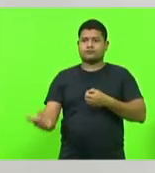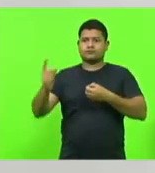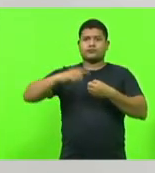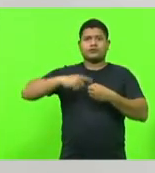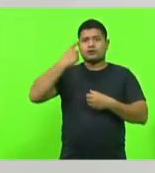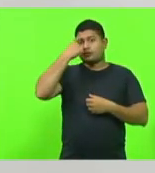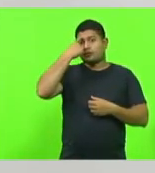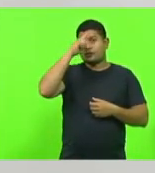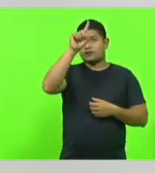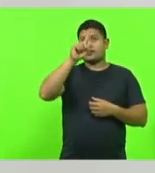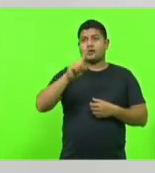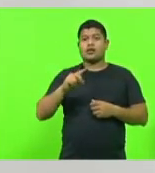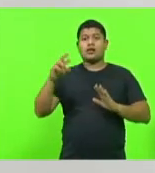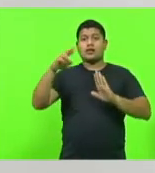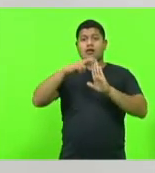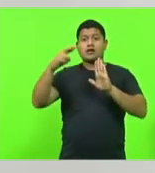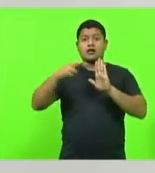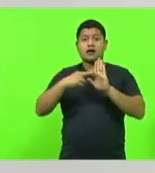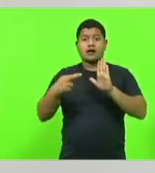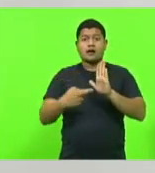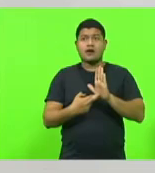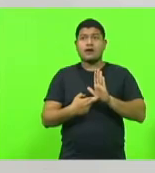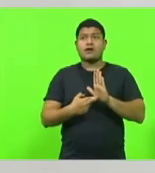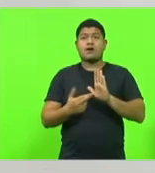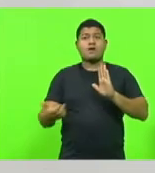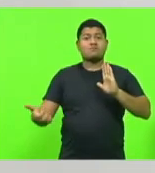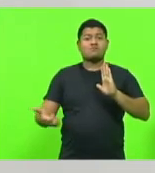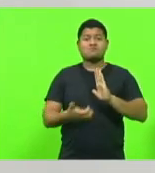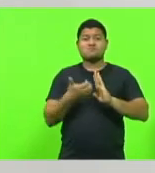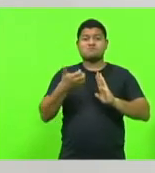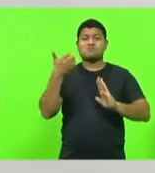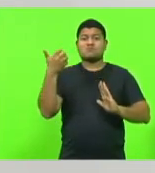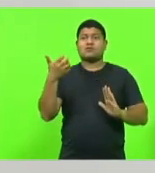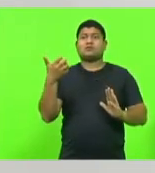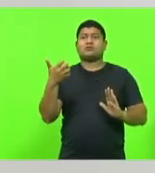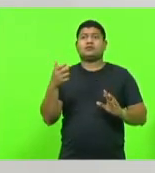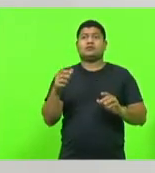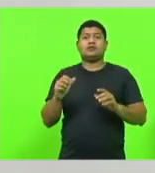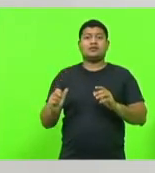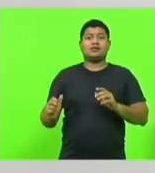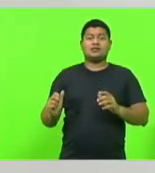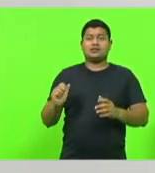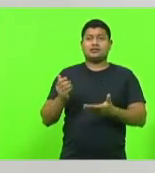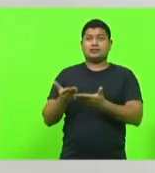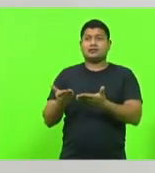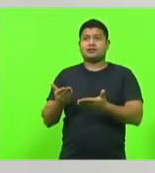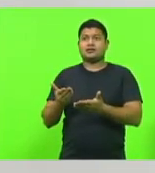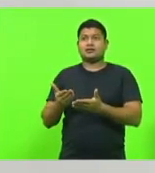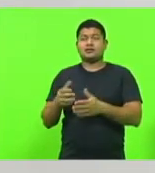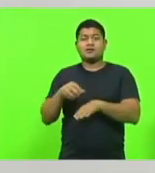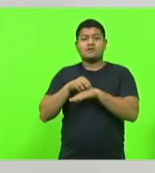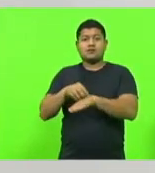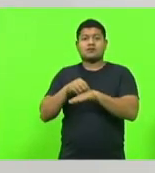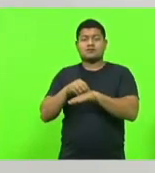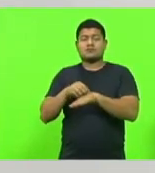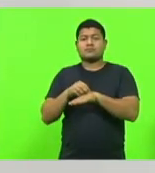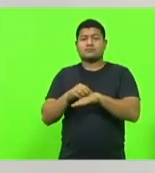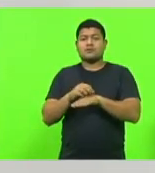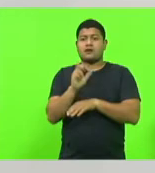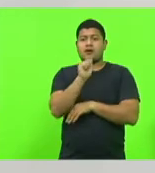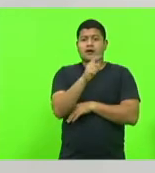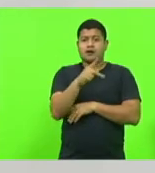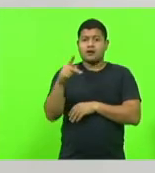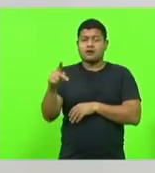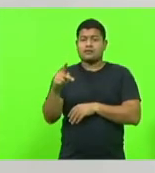ideia de regulamentar, burocratizar e encarecer o transporte por aplicativo. Regulamentar